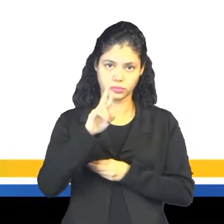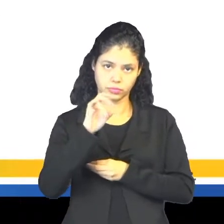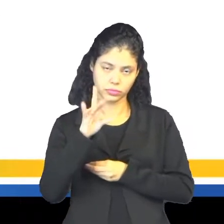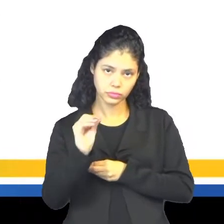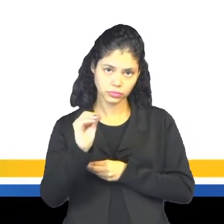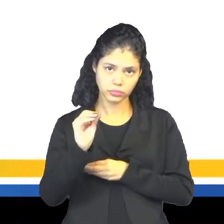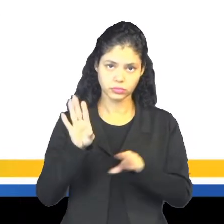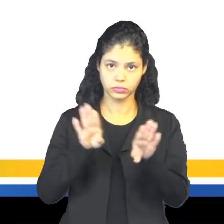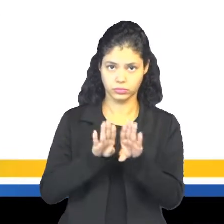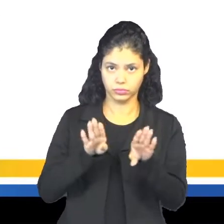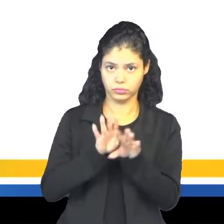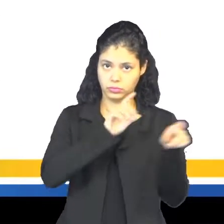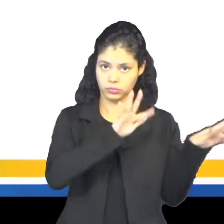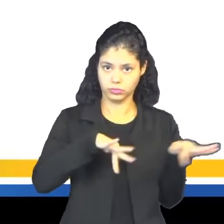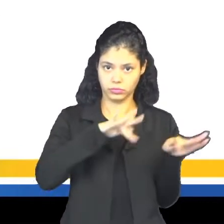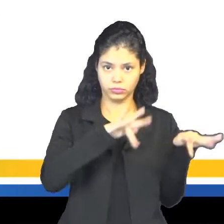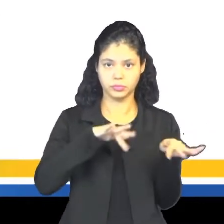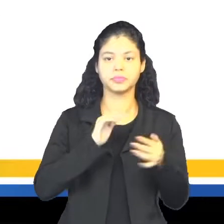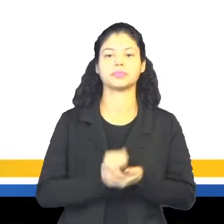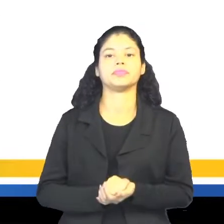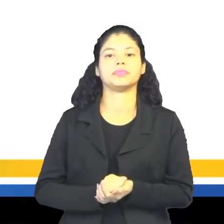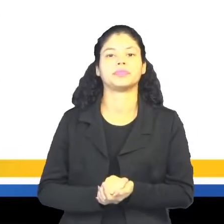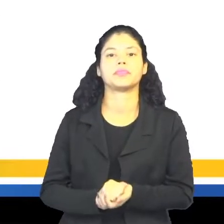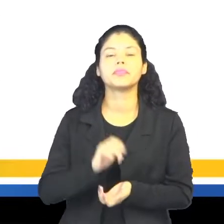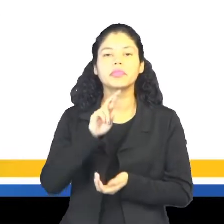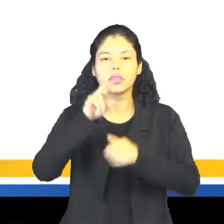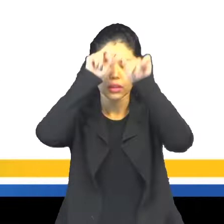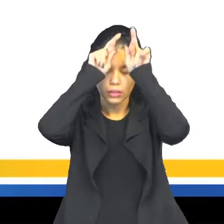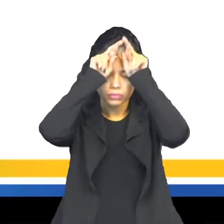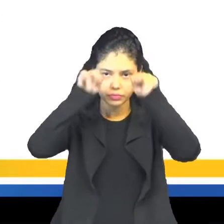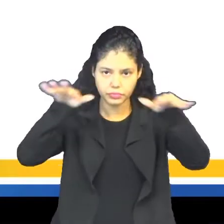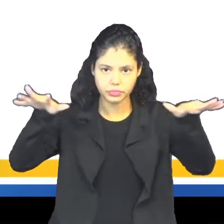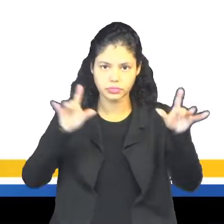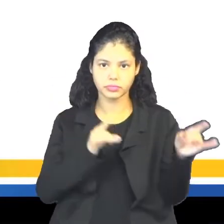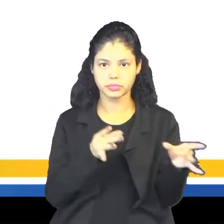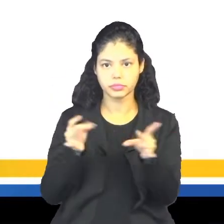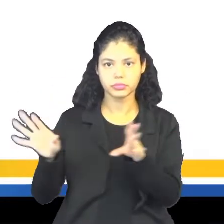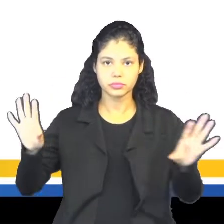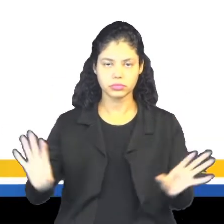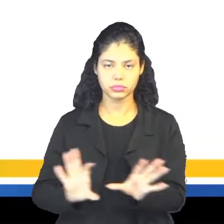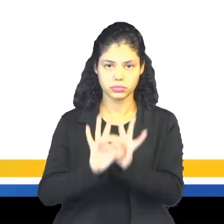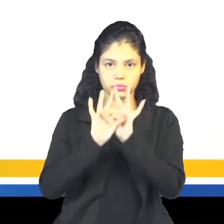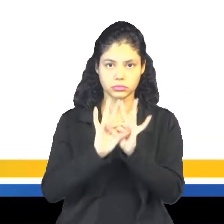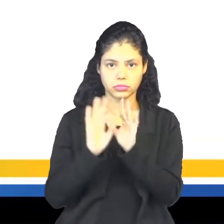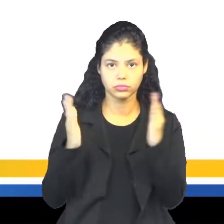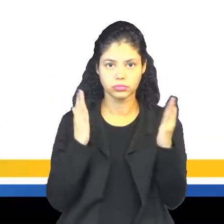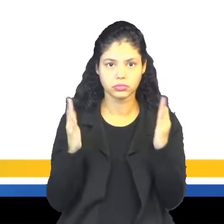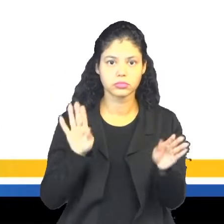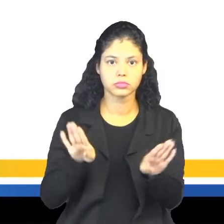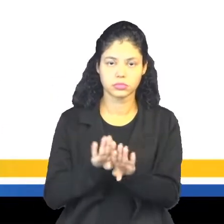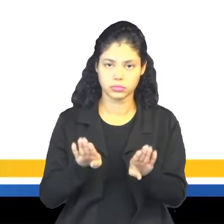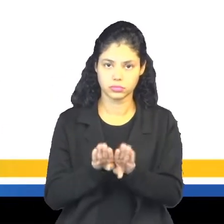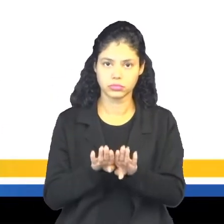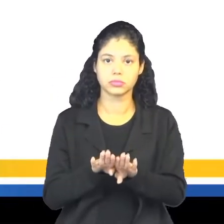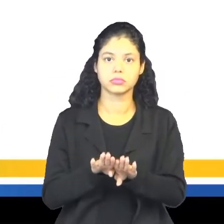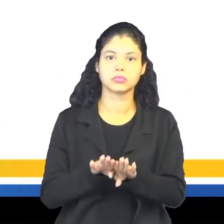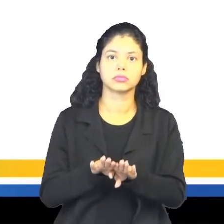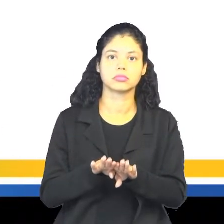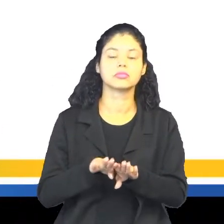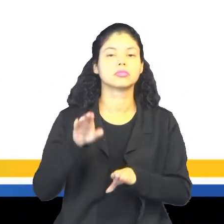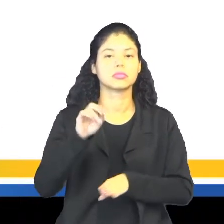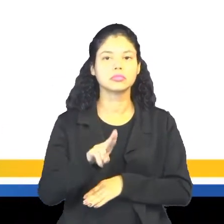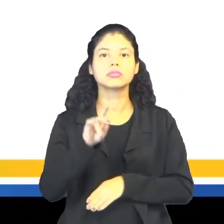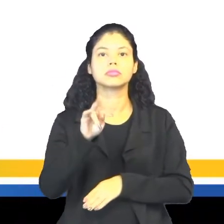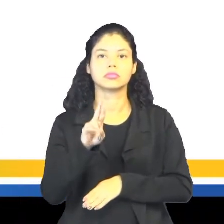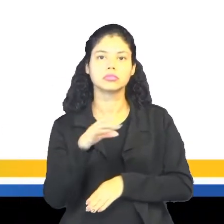declínio do mundo feudal. O renascimento comercial, ele ocorre em paralelo a um renascimento urbano, já que uma série de